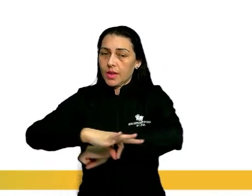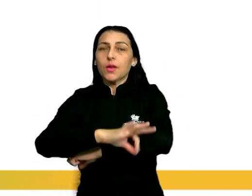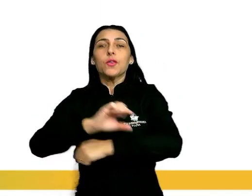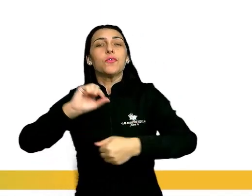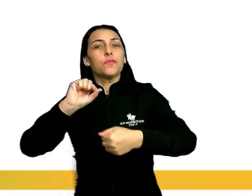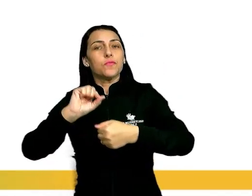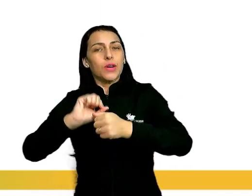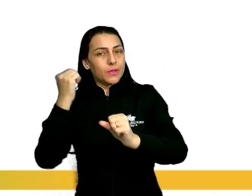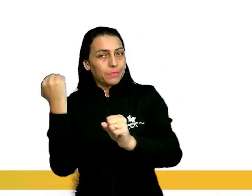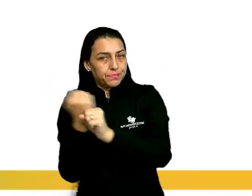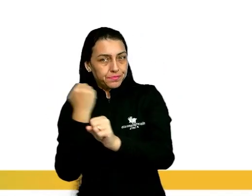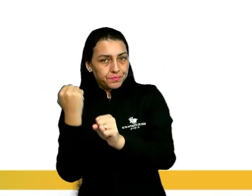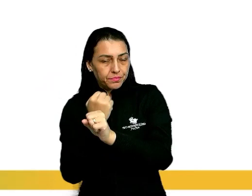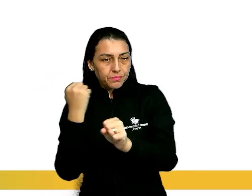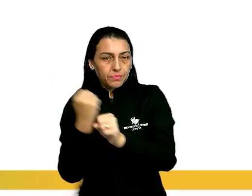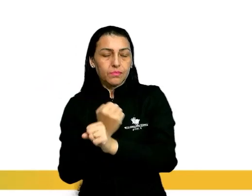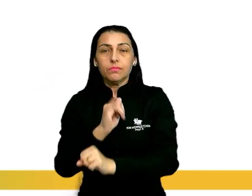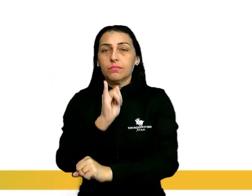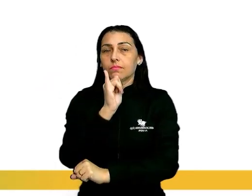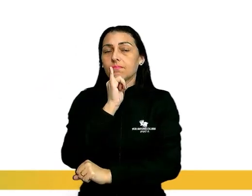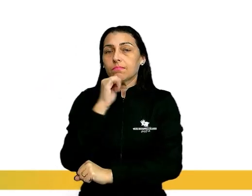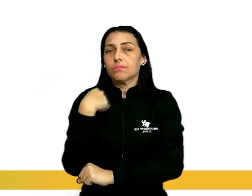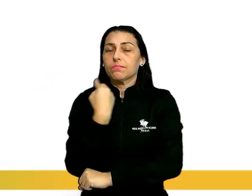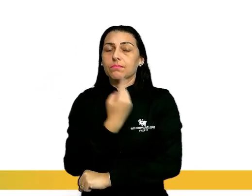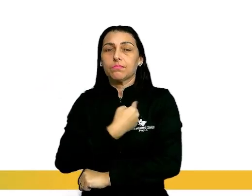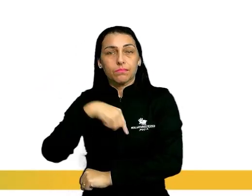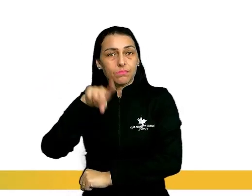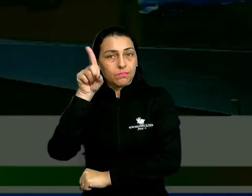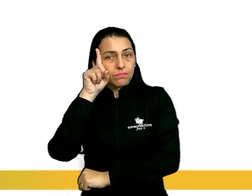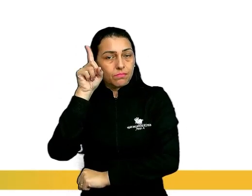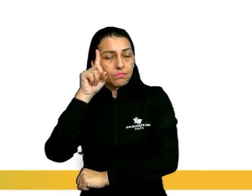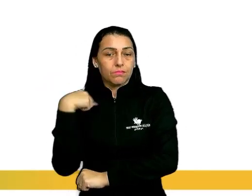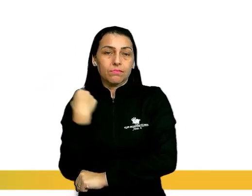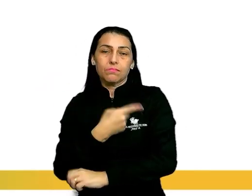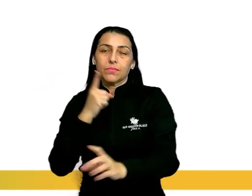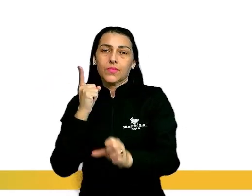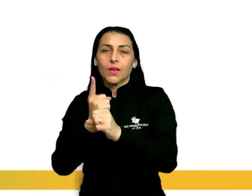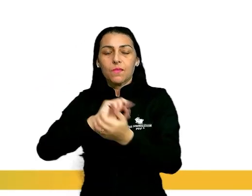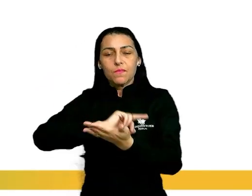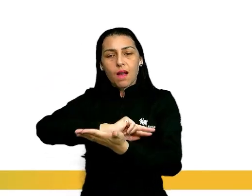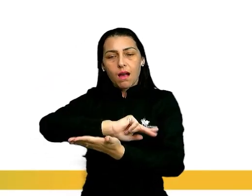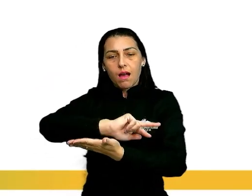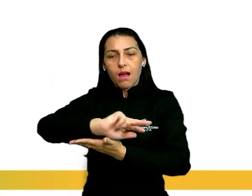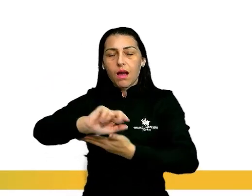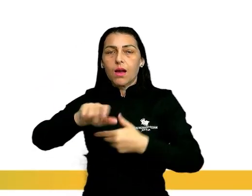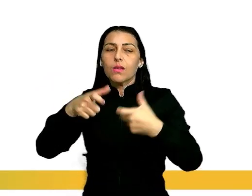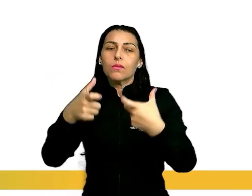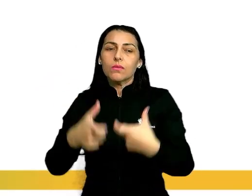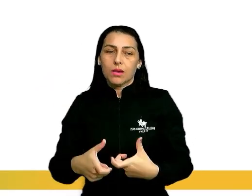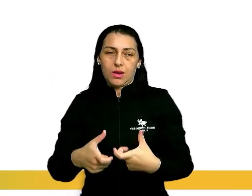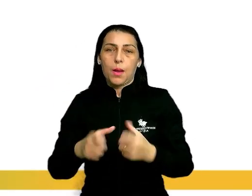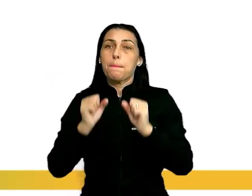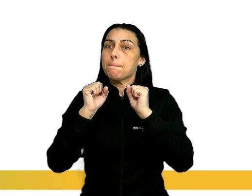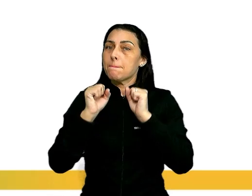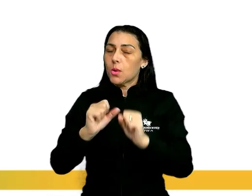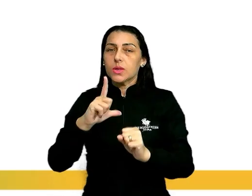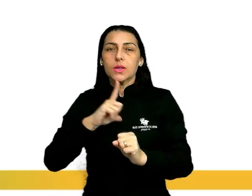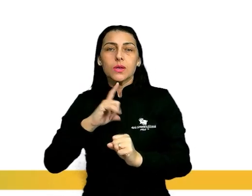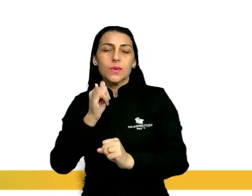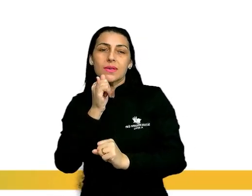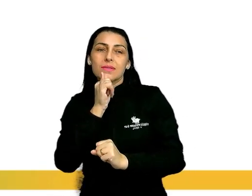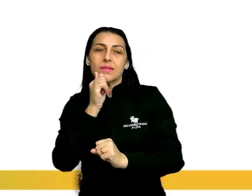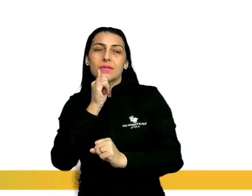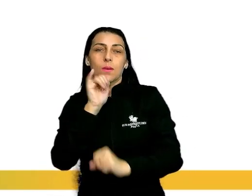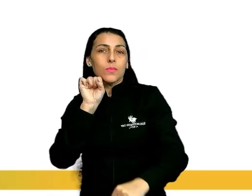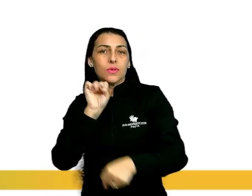de construção então isso aqui é um exemplo do nosso dia a dia que nós encontramos em vários lugares que a gente pode ter o exemplo de